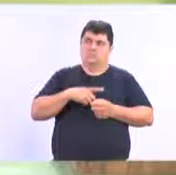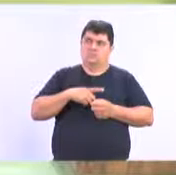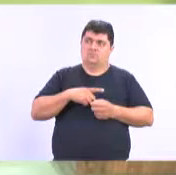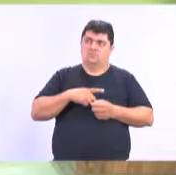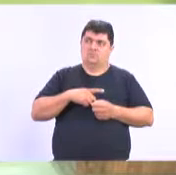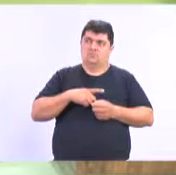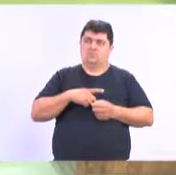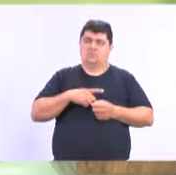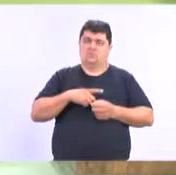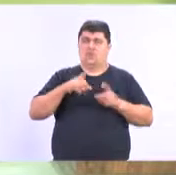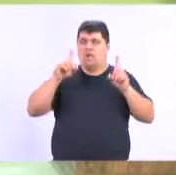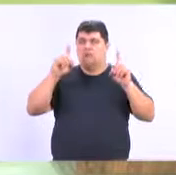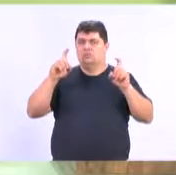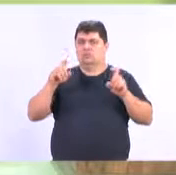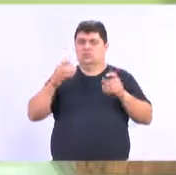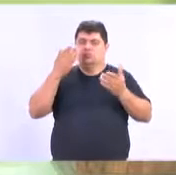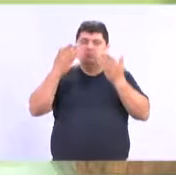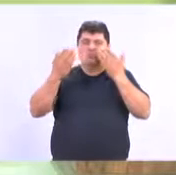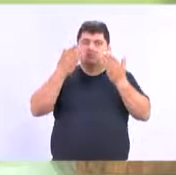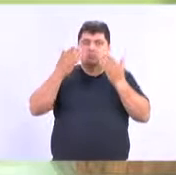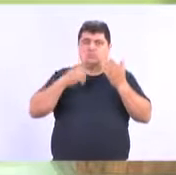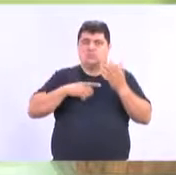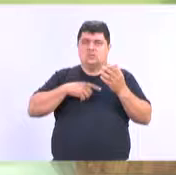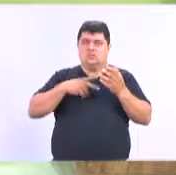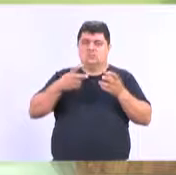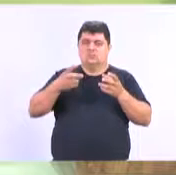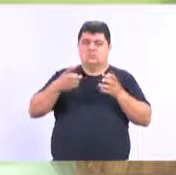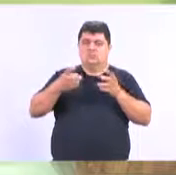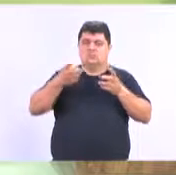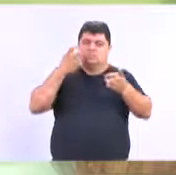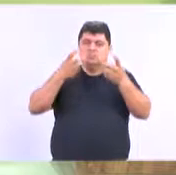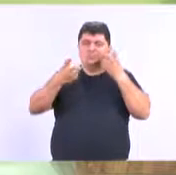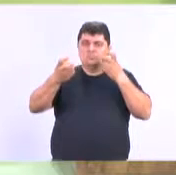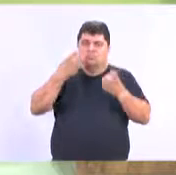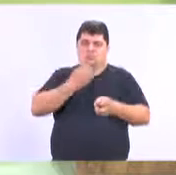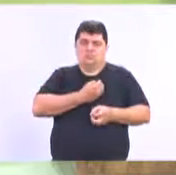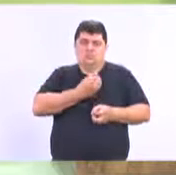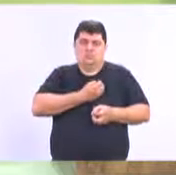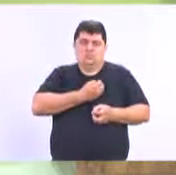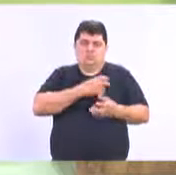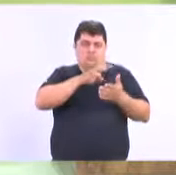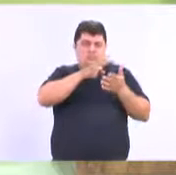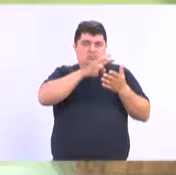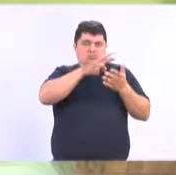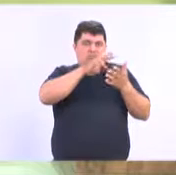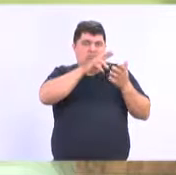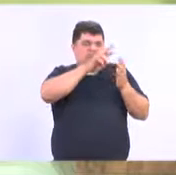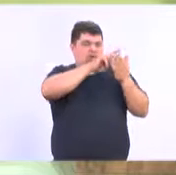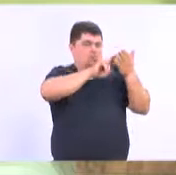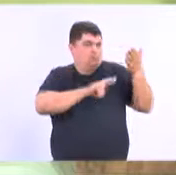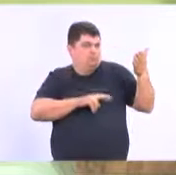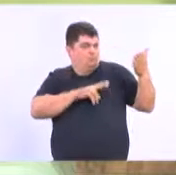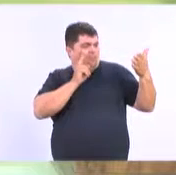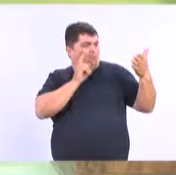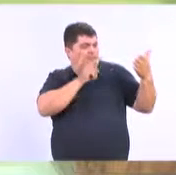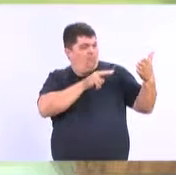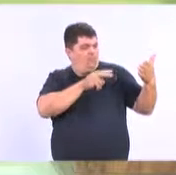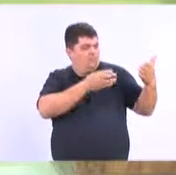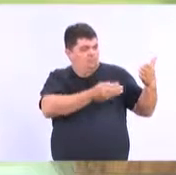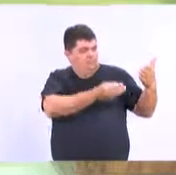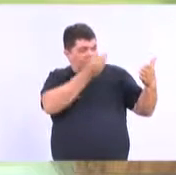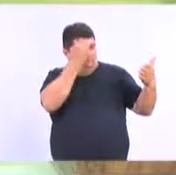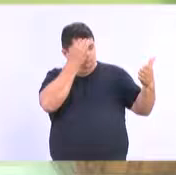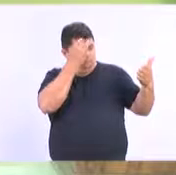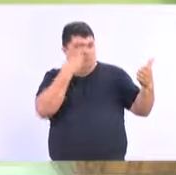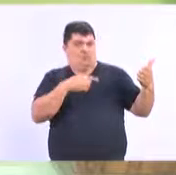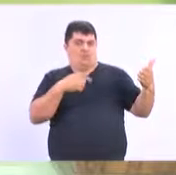sobre essa questão das análises, de extrair informações dos números, né? Porque geralmente, como eu falei no início, o que se